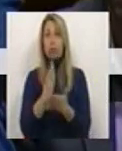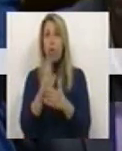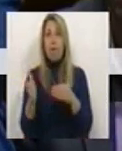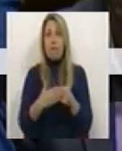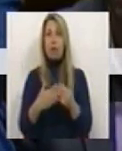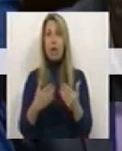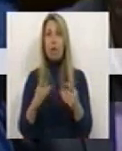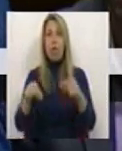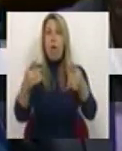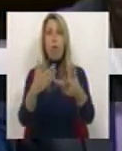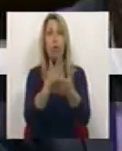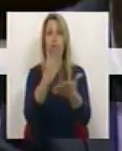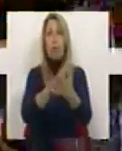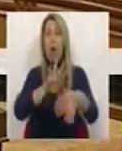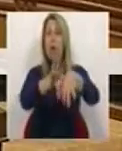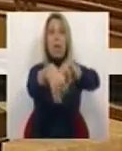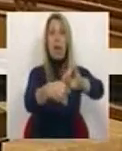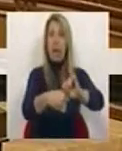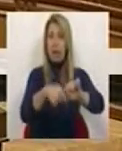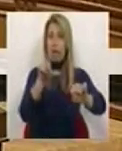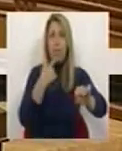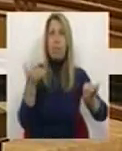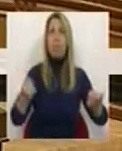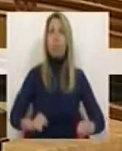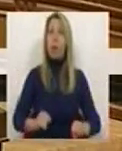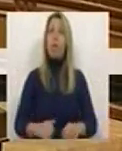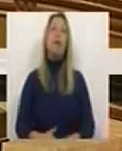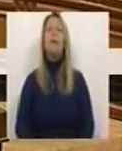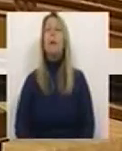podemos ter nenhuma escola degradada no nosso país.